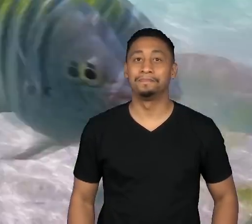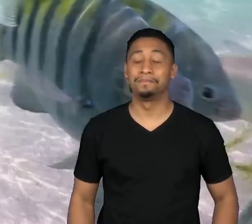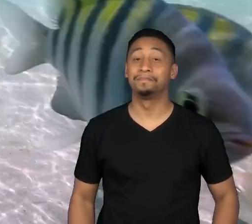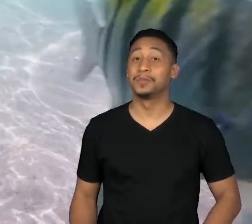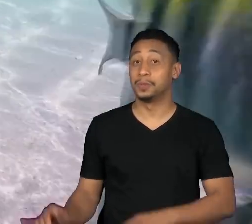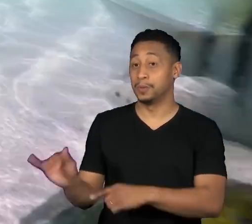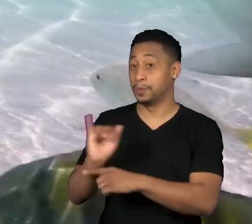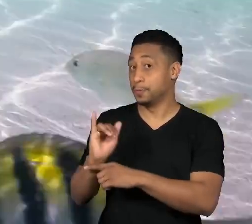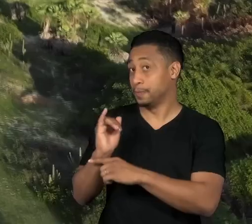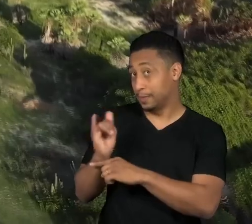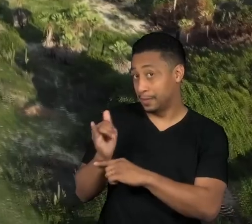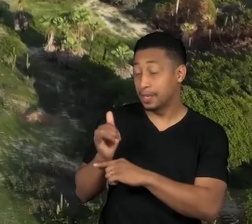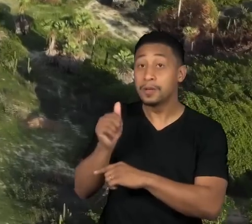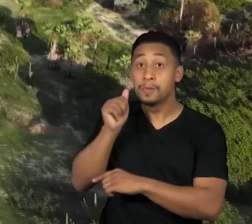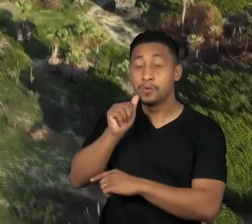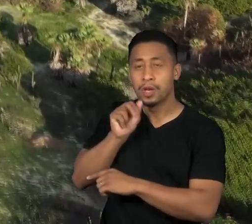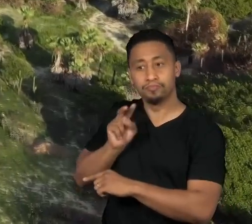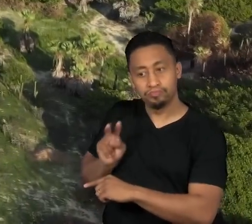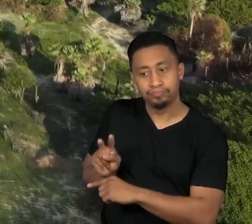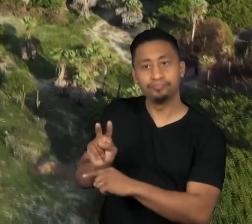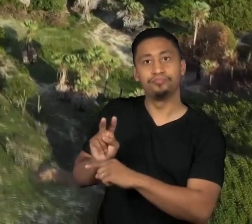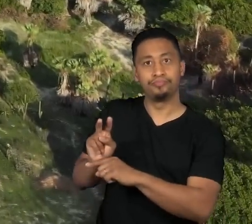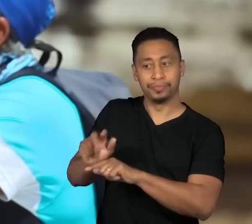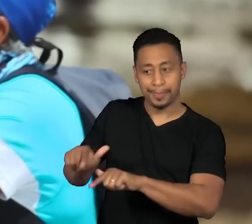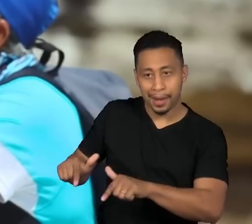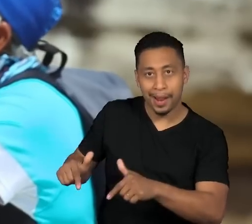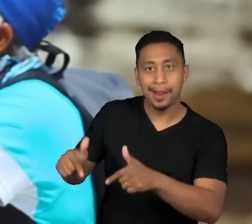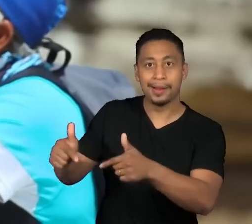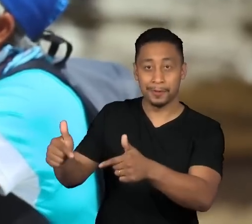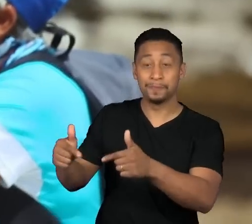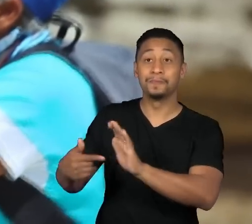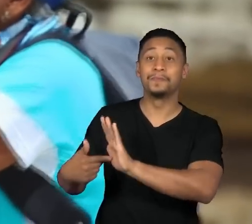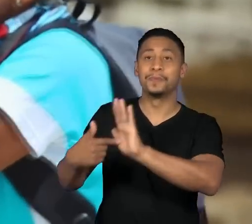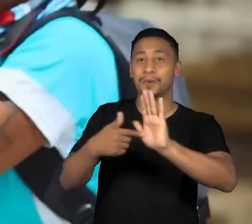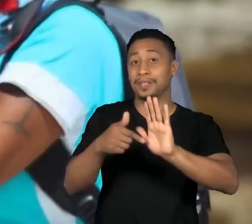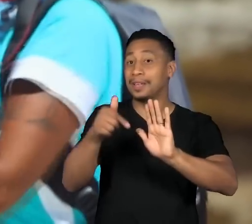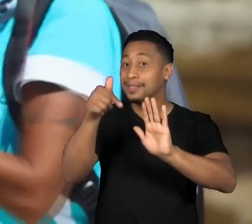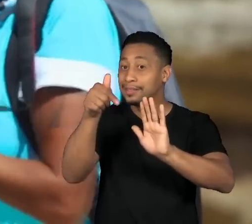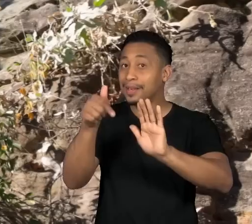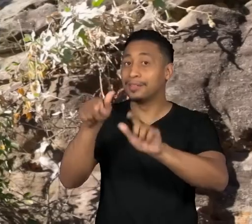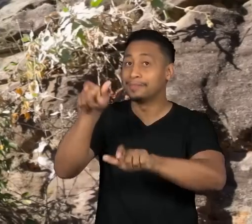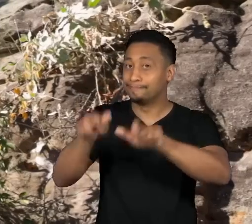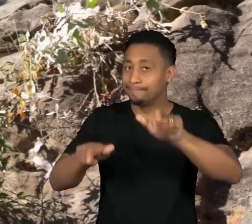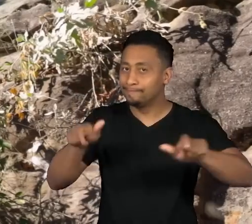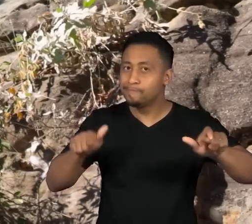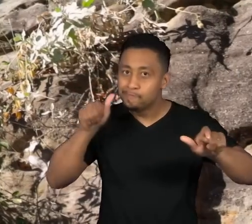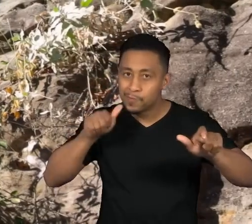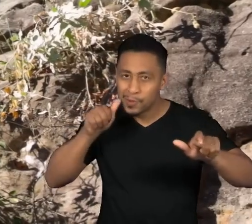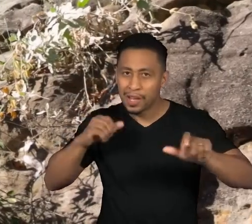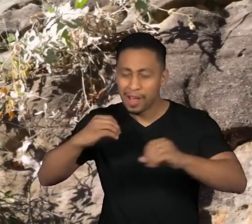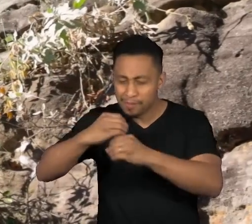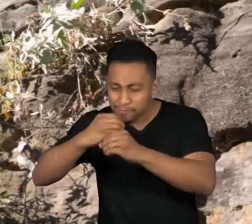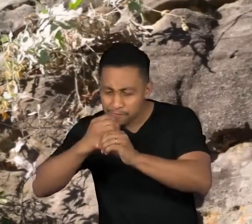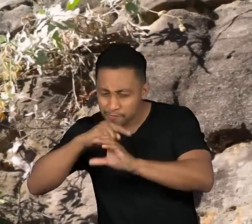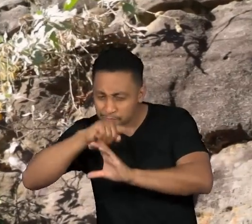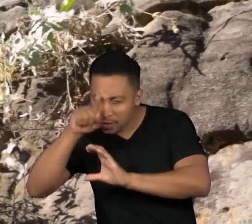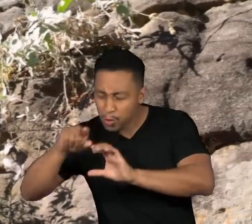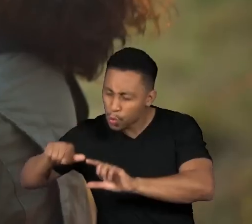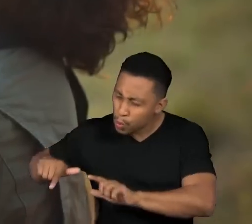Documentário Mulheres na Conservação conta a história de 7 cientistas que lutam para preservar a natureza.